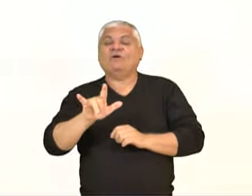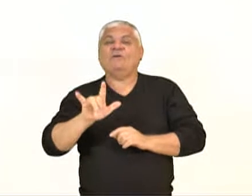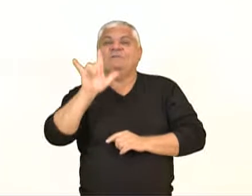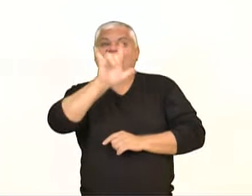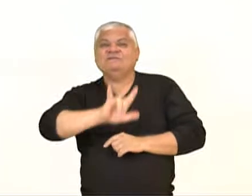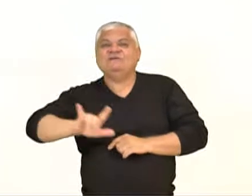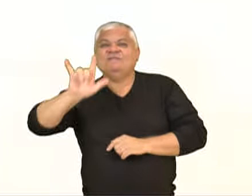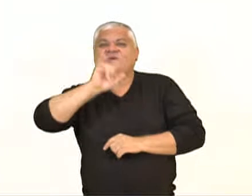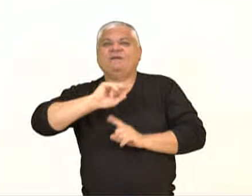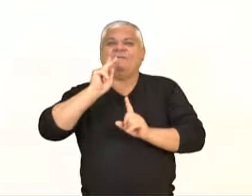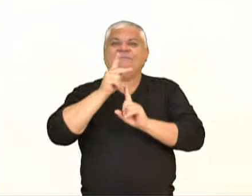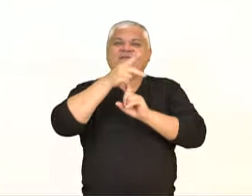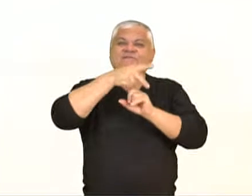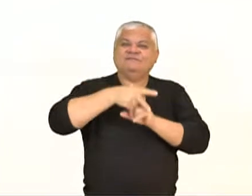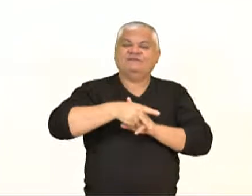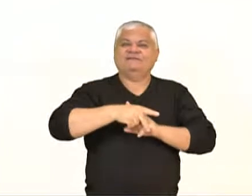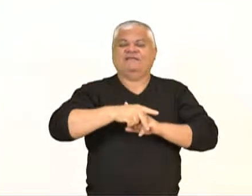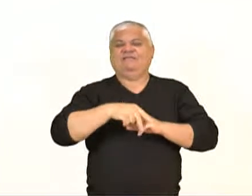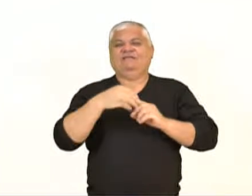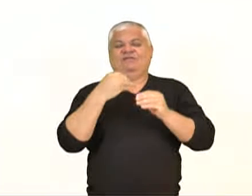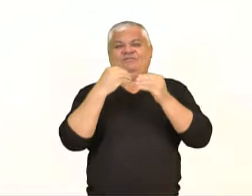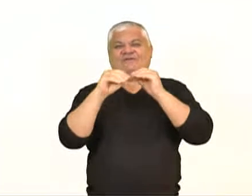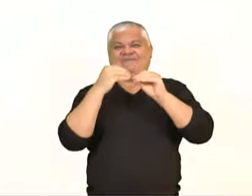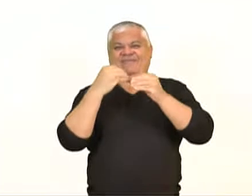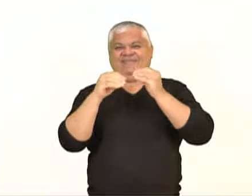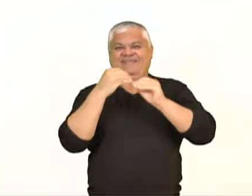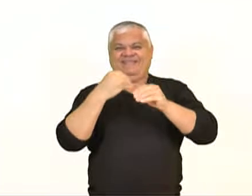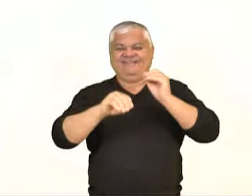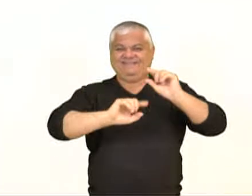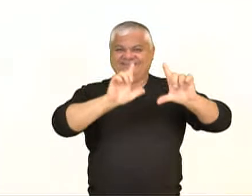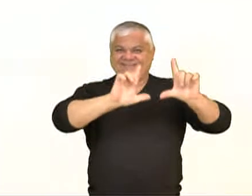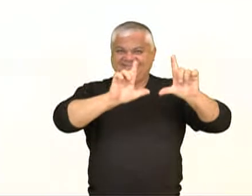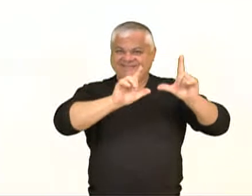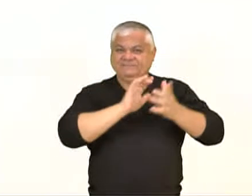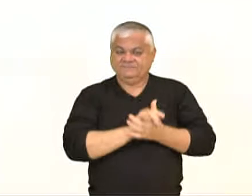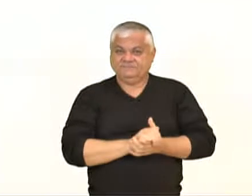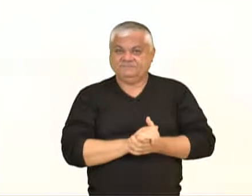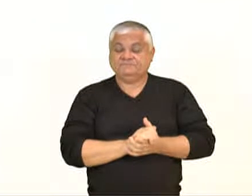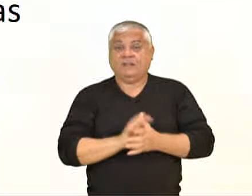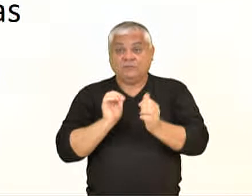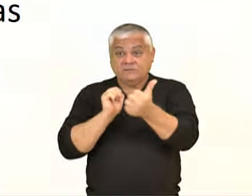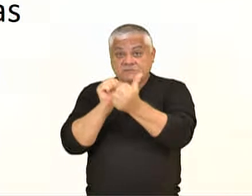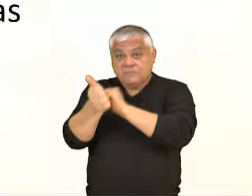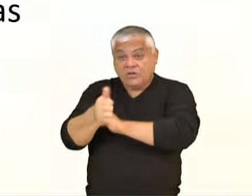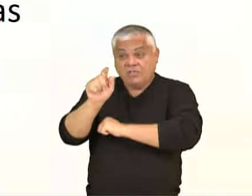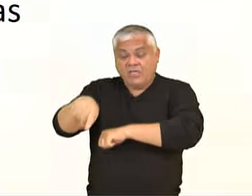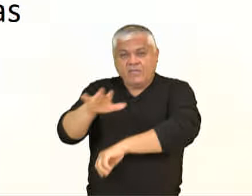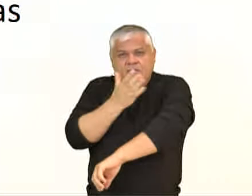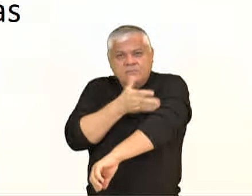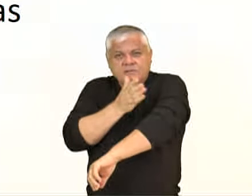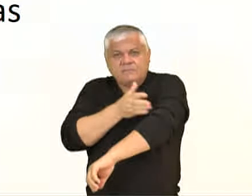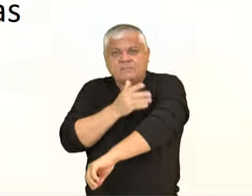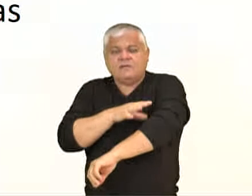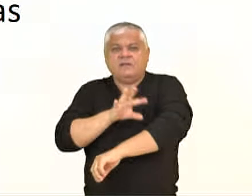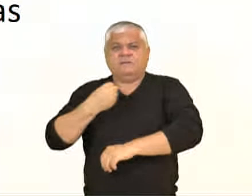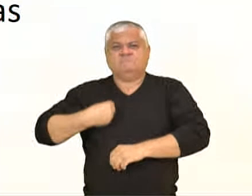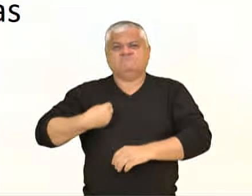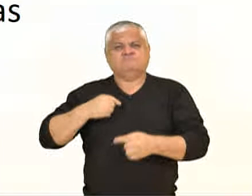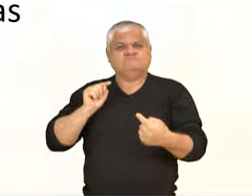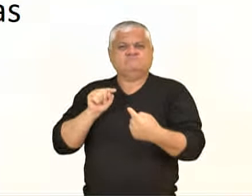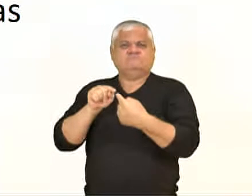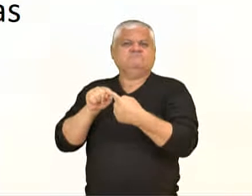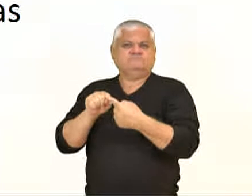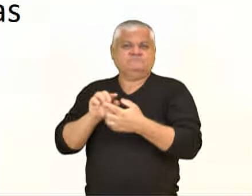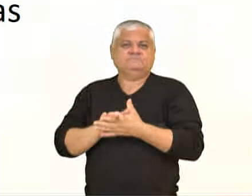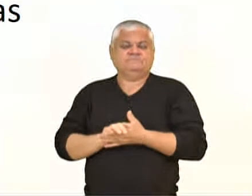pelos personagens das telenovelas. O esporte era tido como preparação para a vida. Hoje